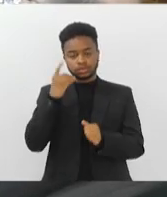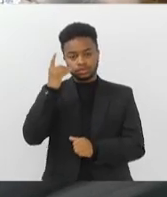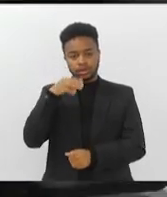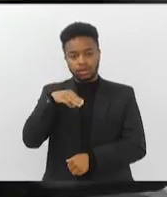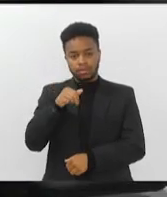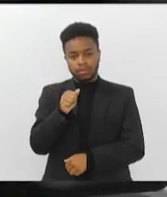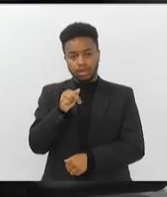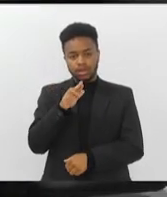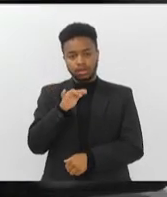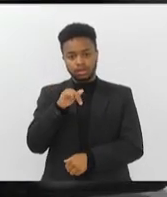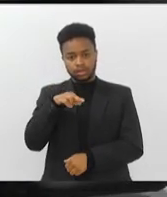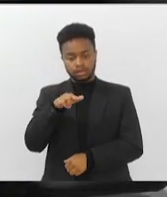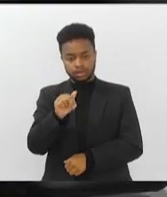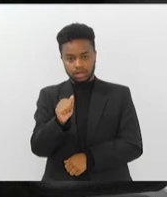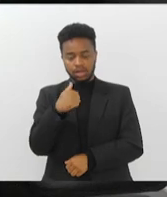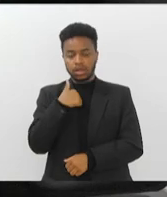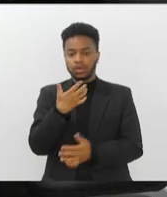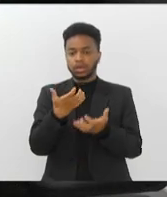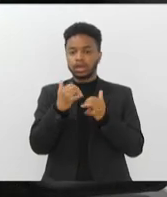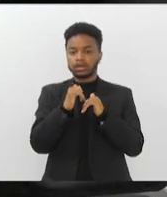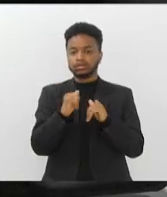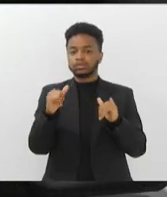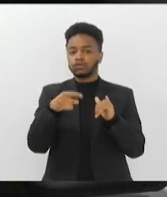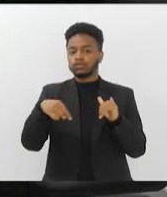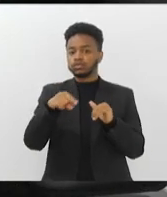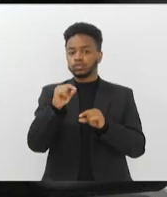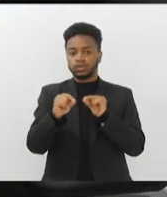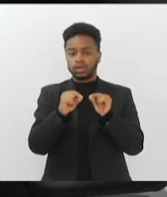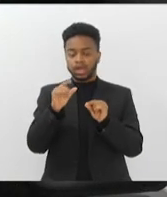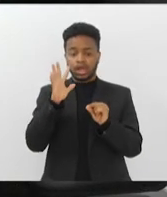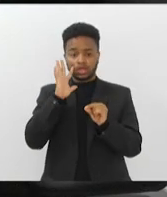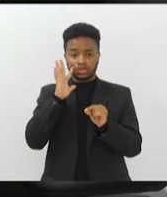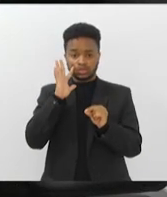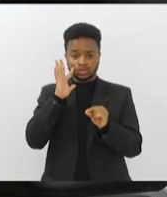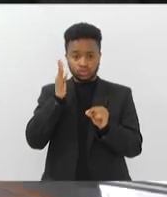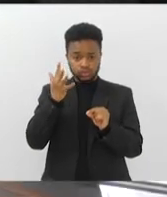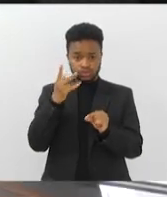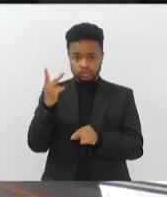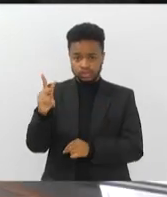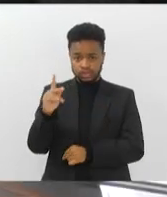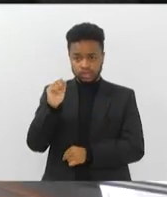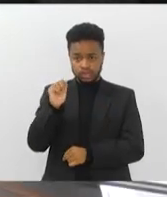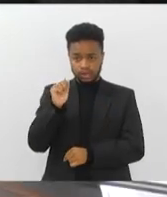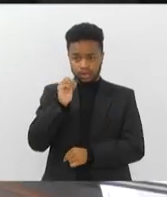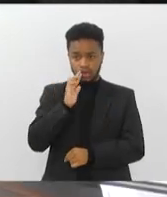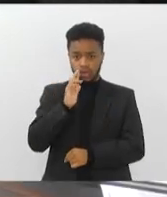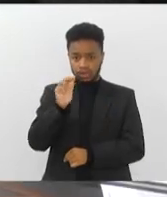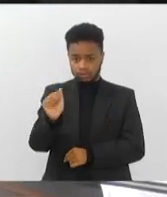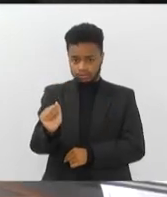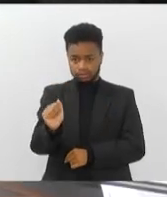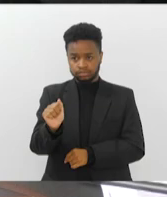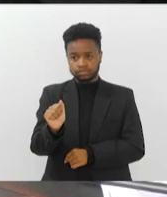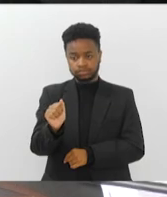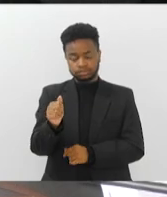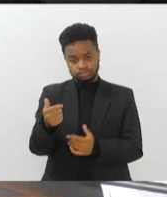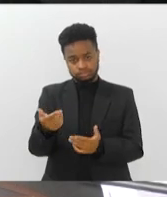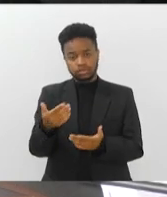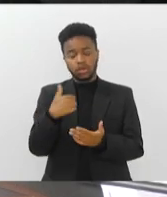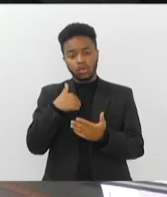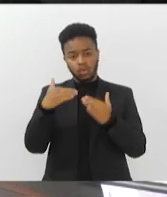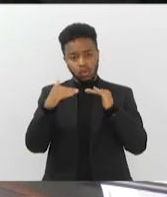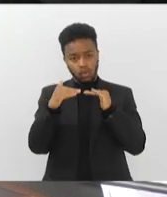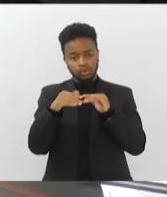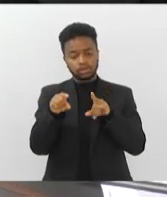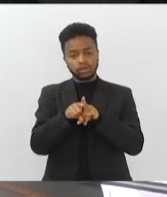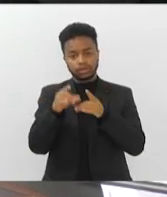Marina, do MST, eu quero dizer que essa solução do Rodrigo Amorim, embora eu concorde, eu queria até agradecer